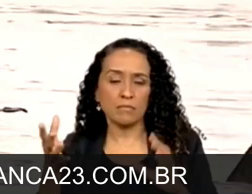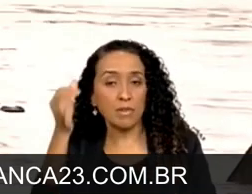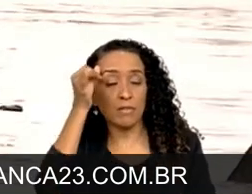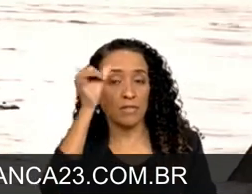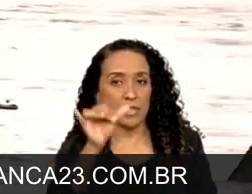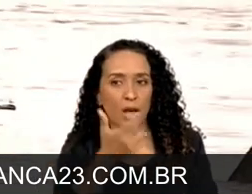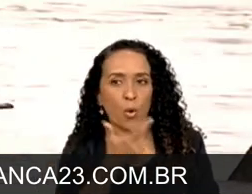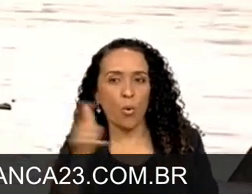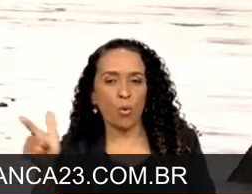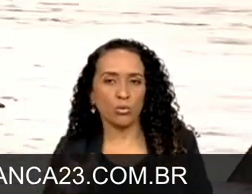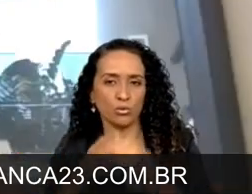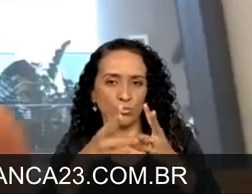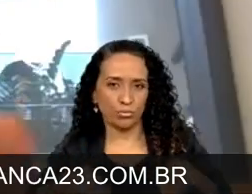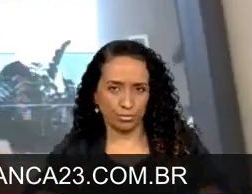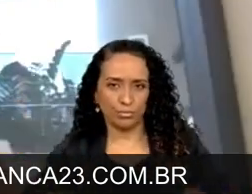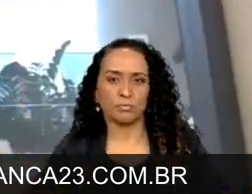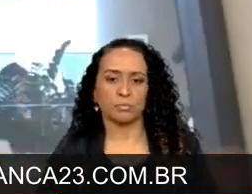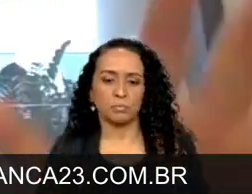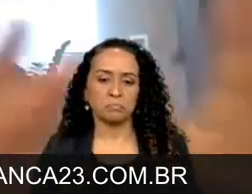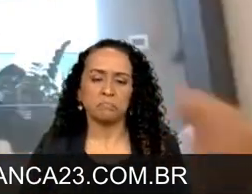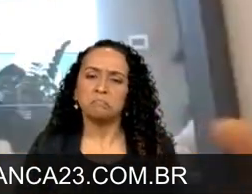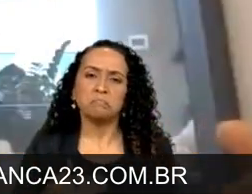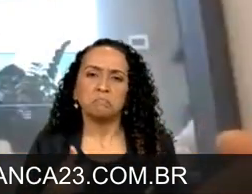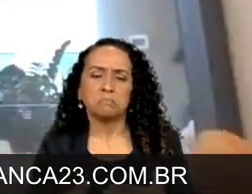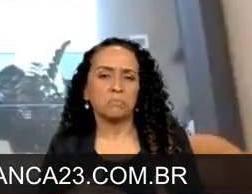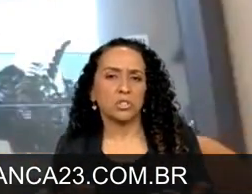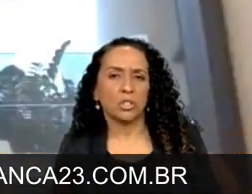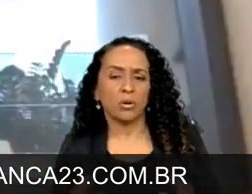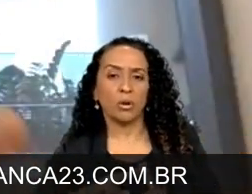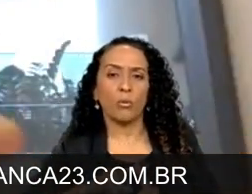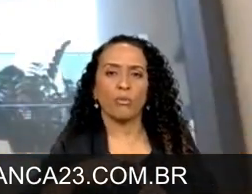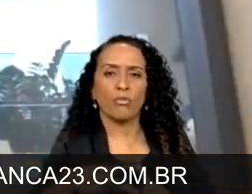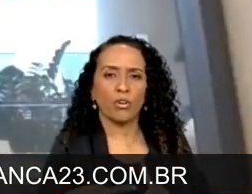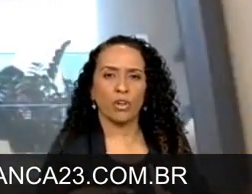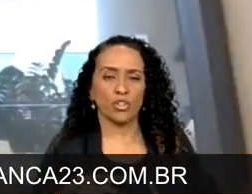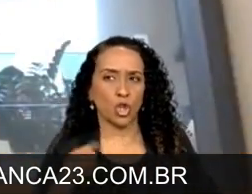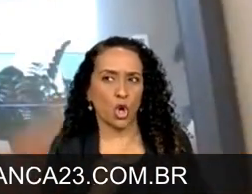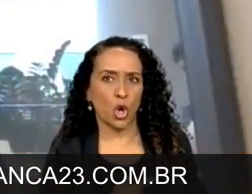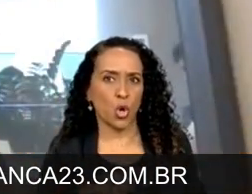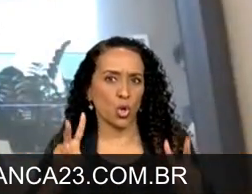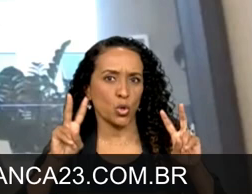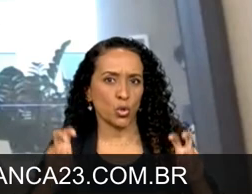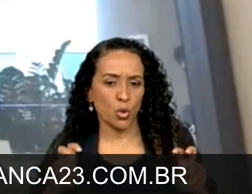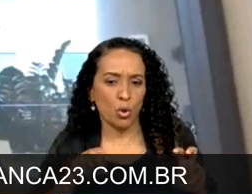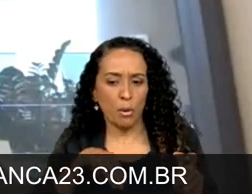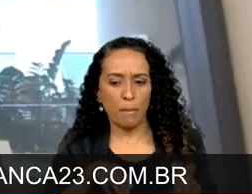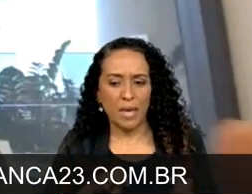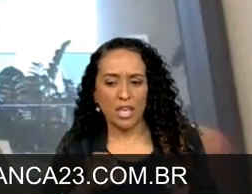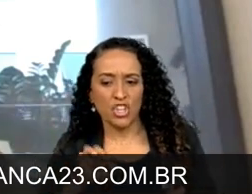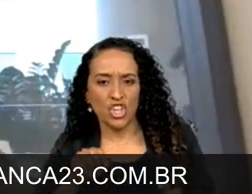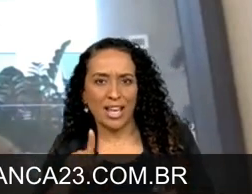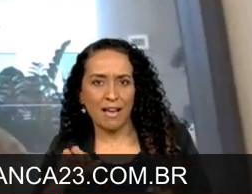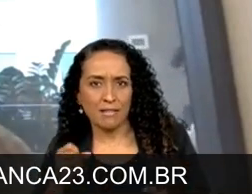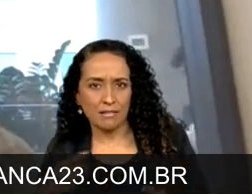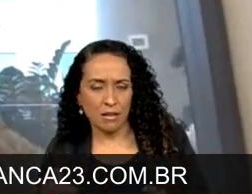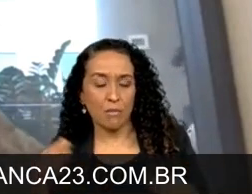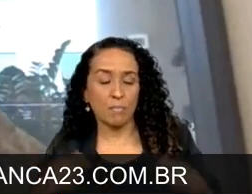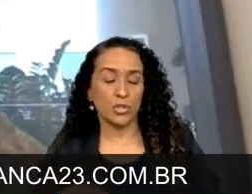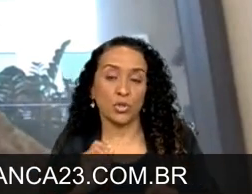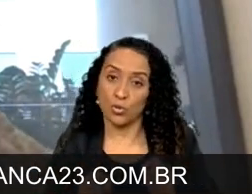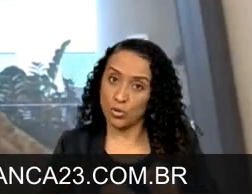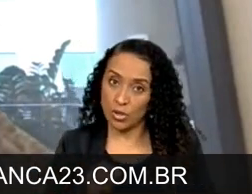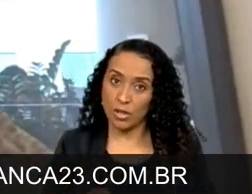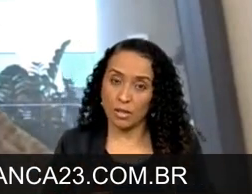evitar outros desastres. Independentemente agora dos efeitos do que nós chamamos de mitigação, agora se faz